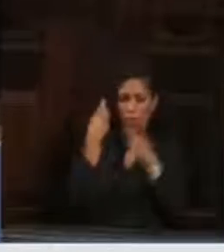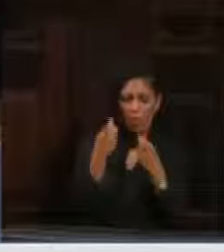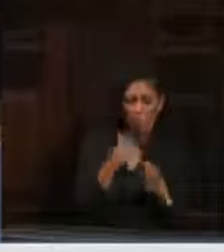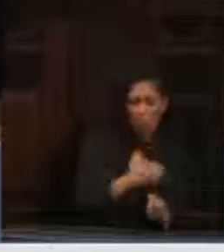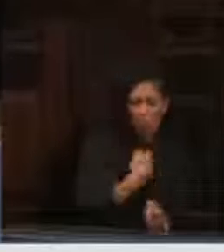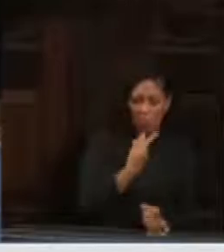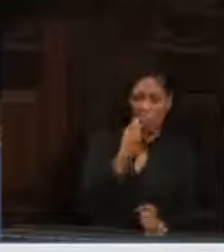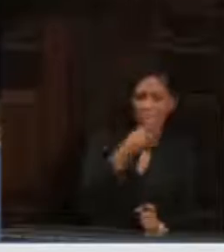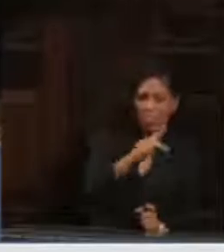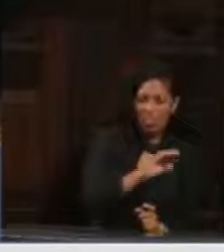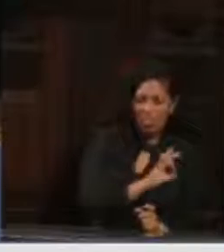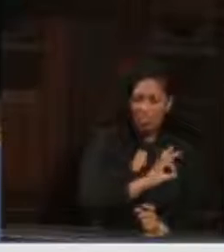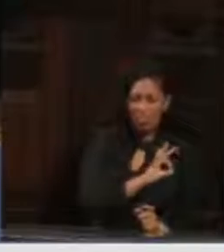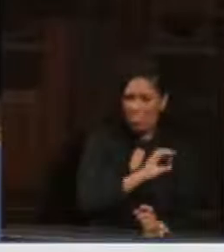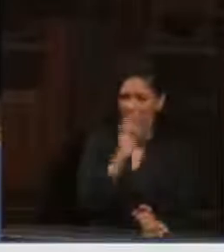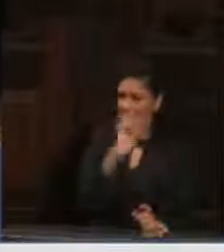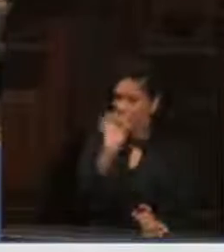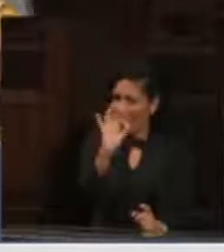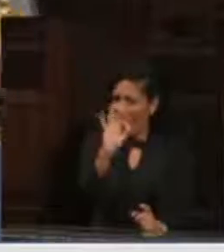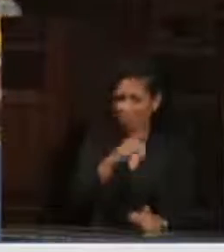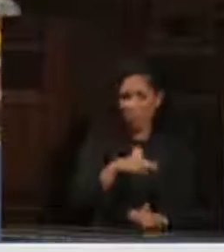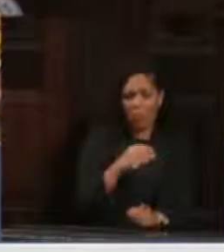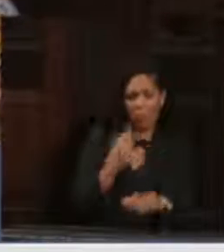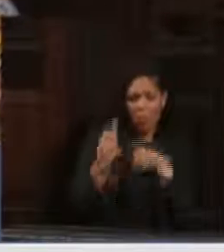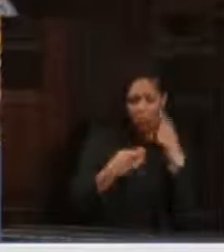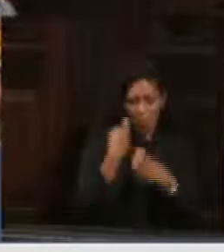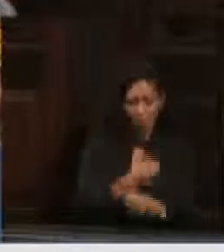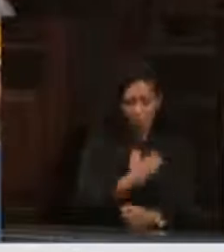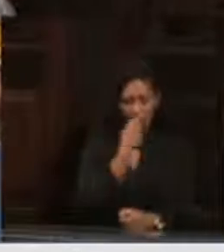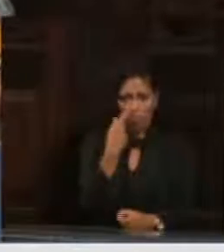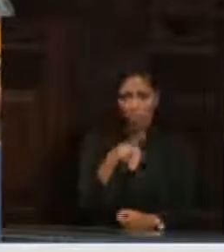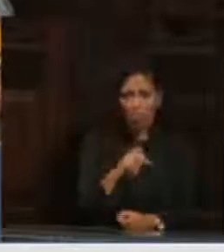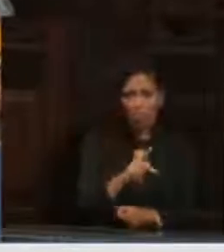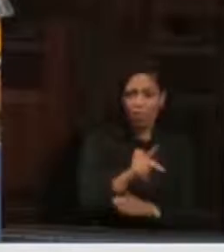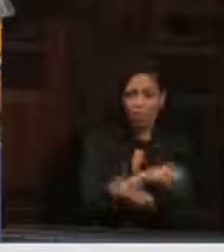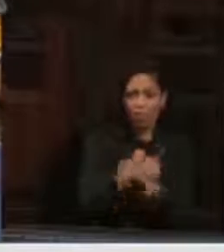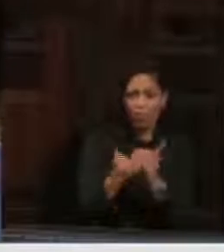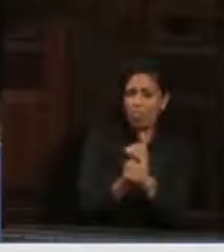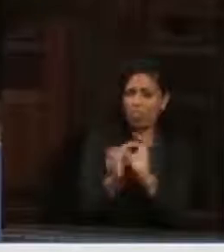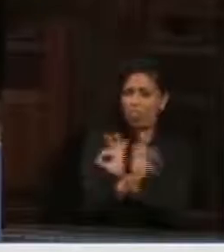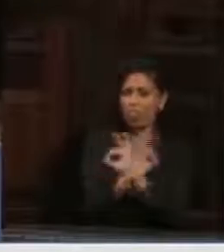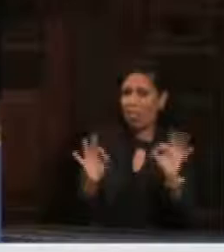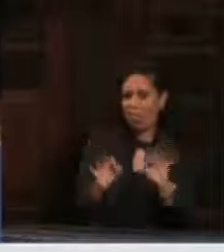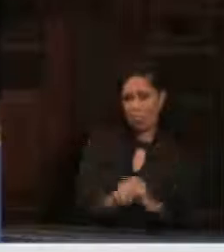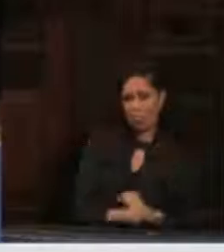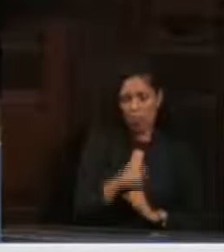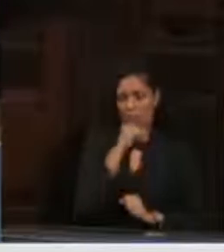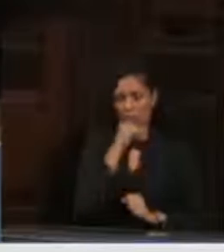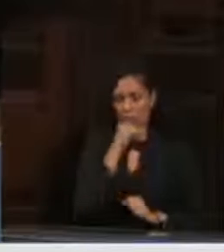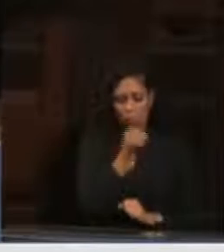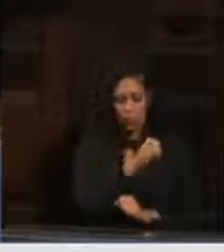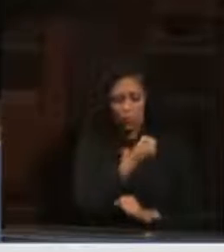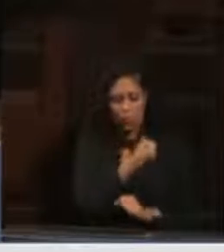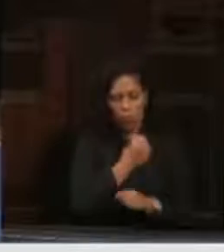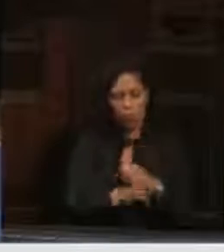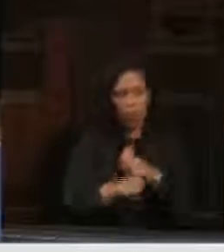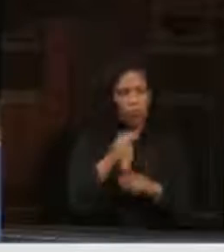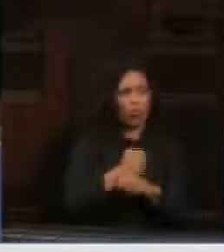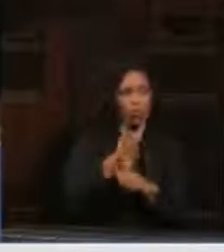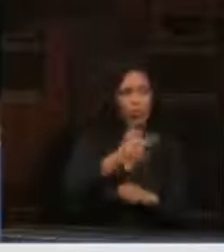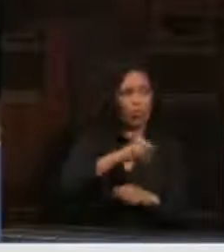da população. É muito importante a gente pensar nos dados do ano passado, de 2018, no Rio de Janeiro foram